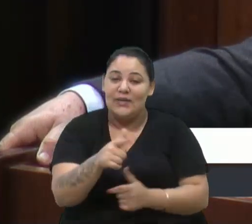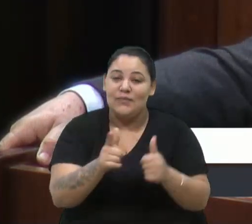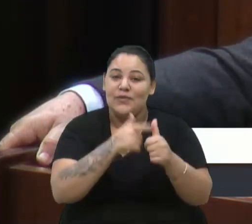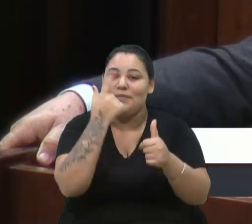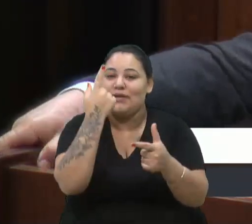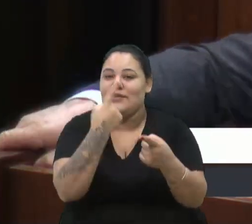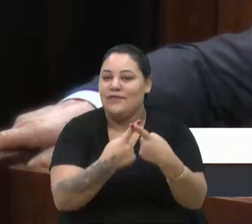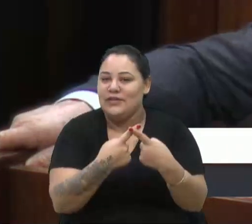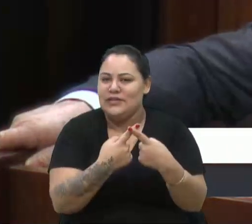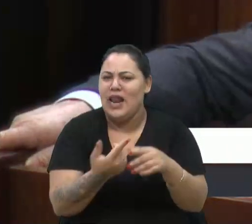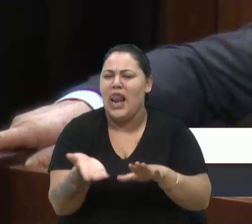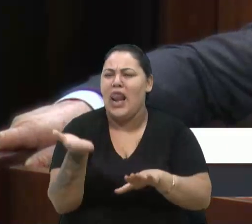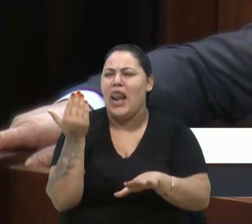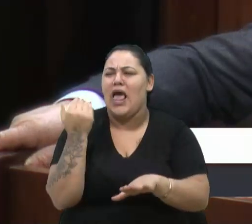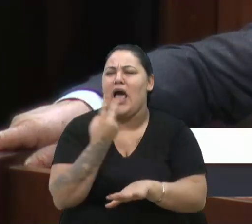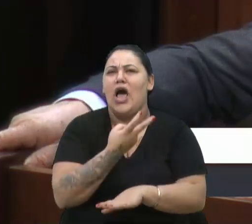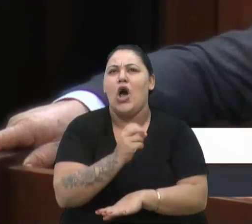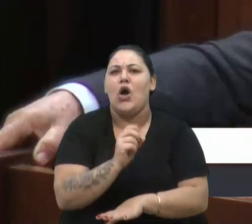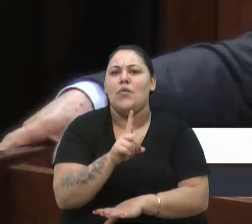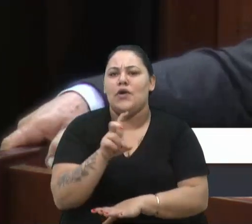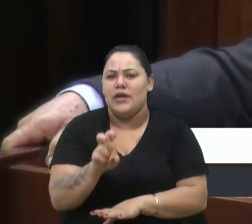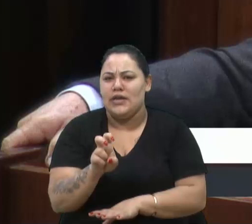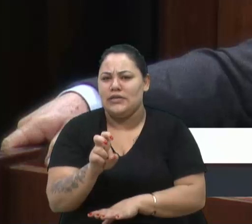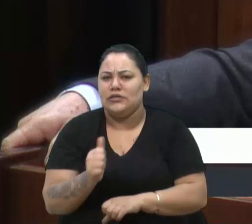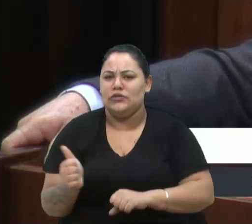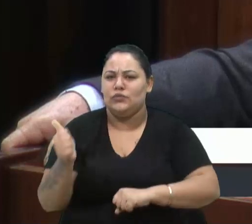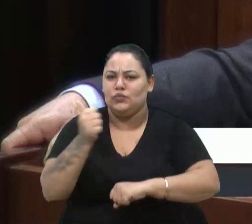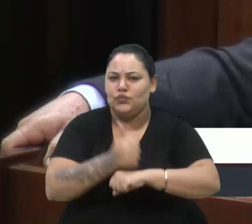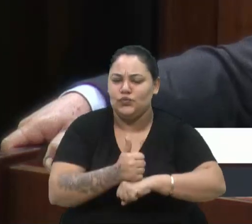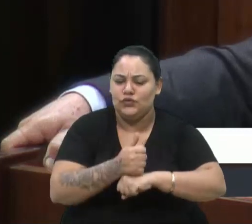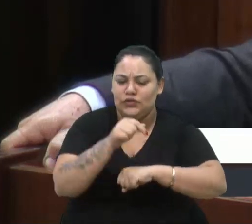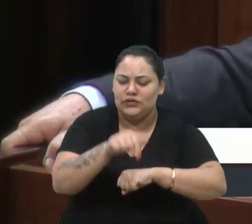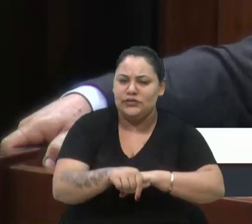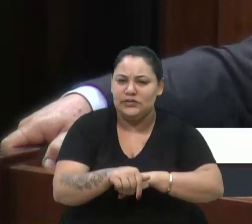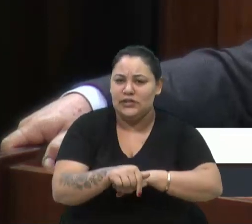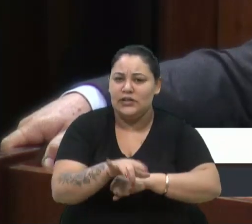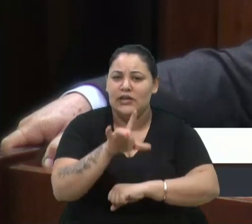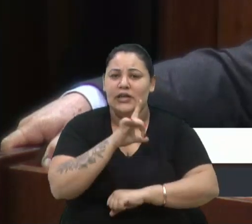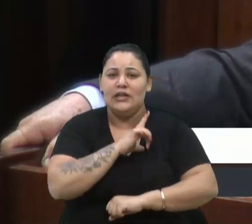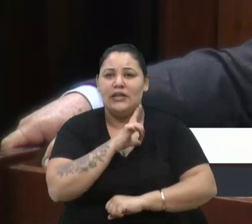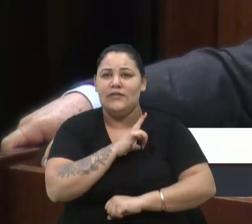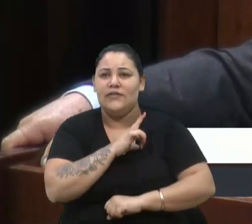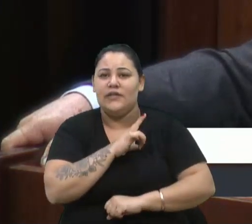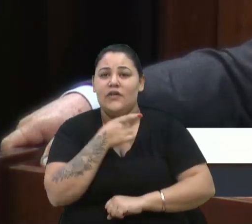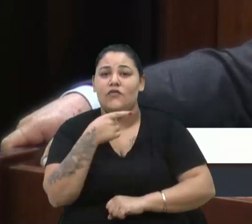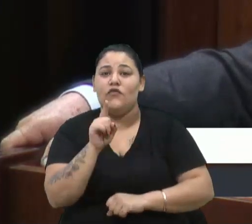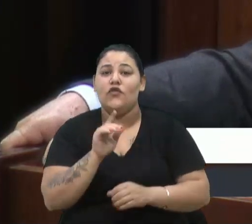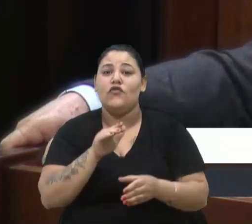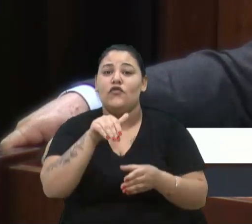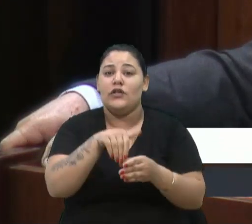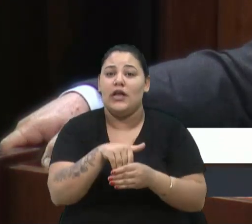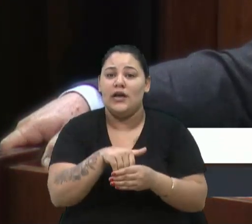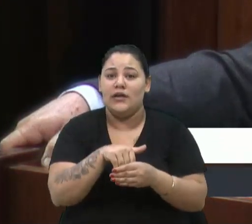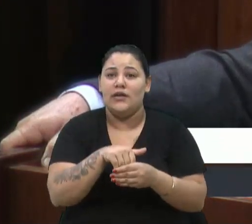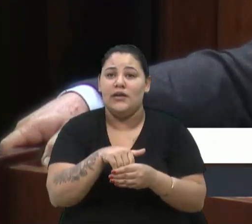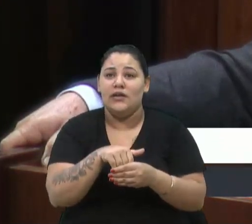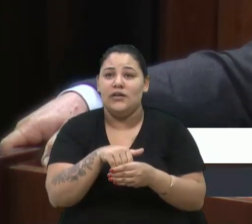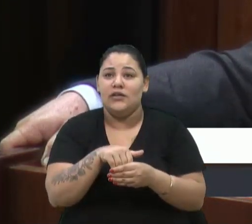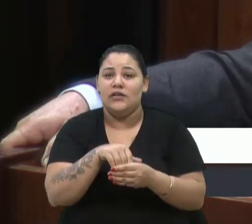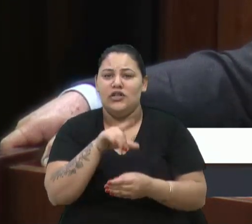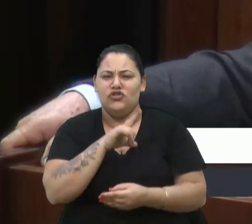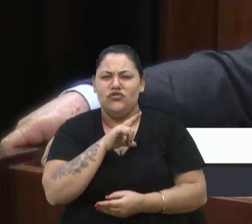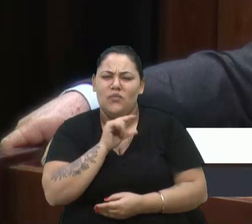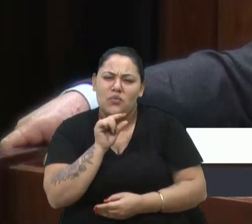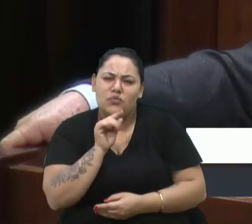lá em 2015 como suplente colega e teve e quando foi votar com pouco conhecimento teve